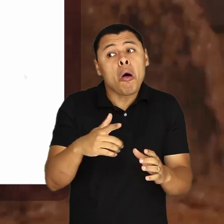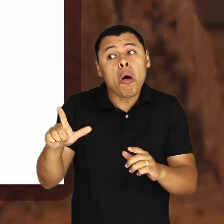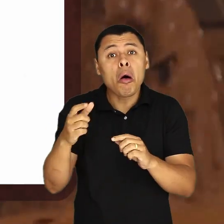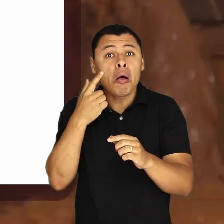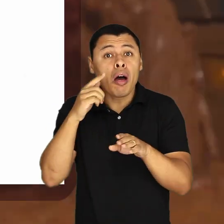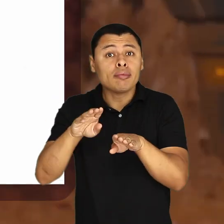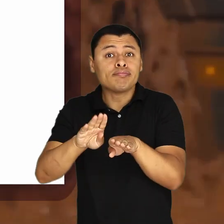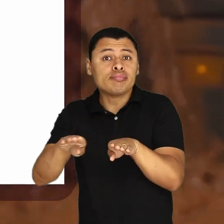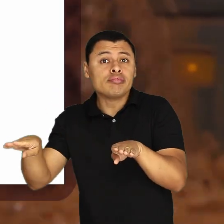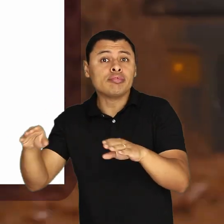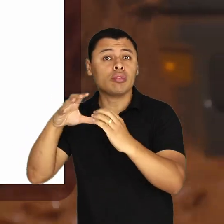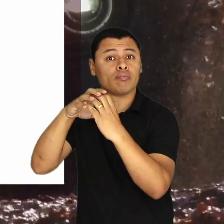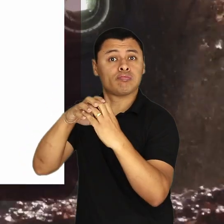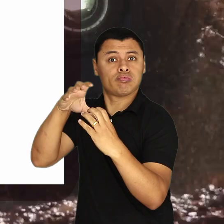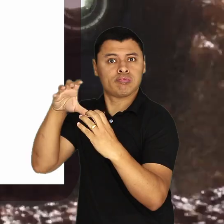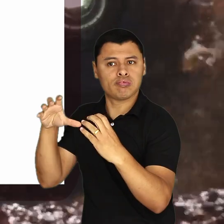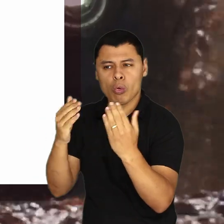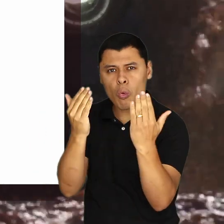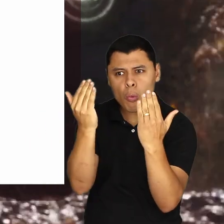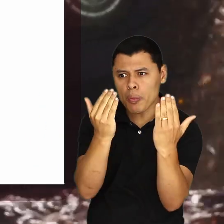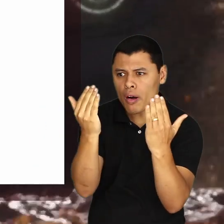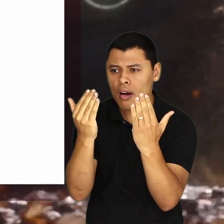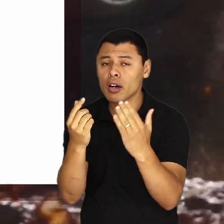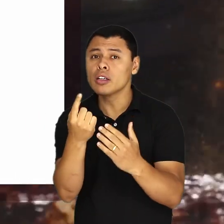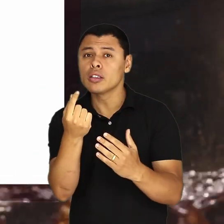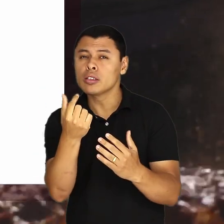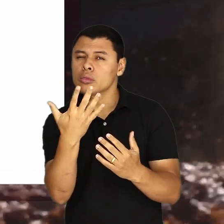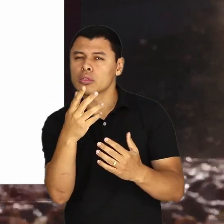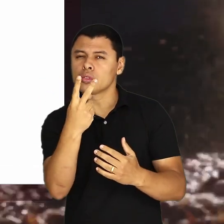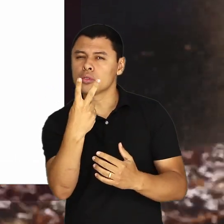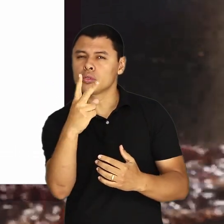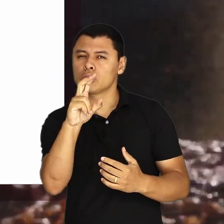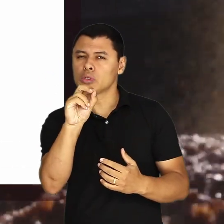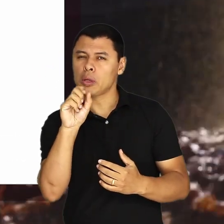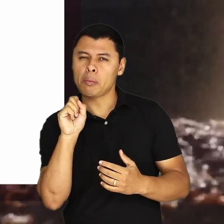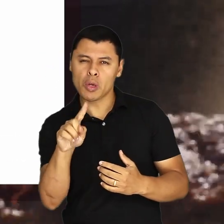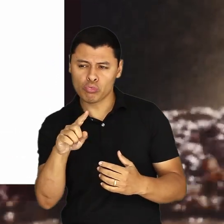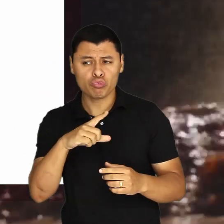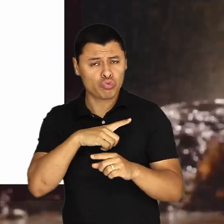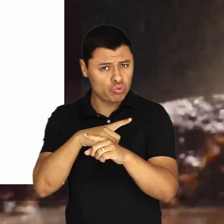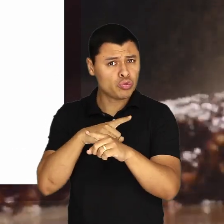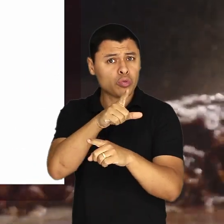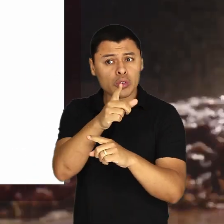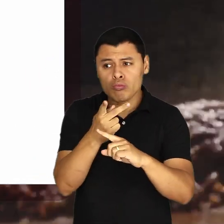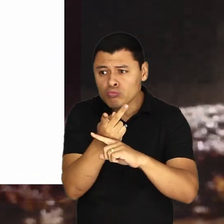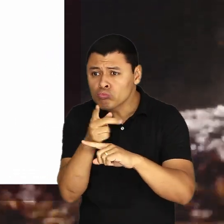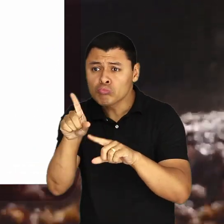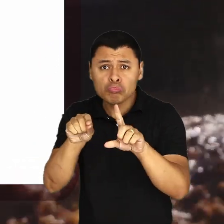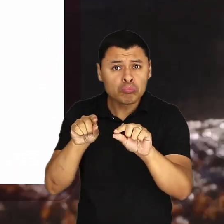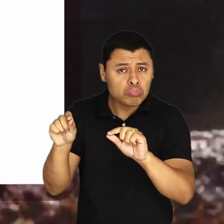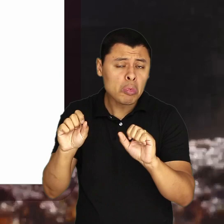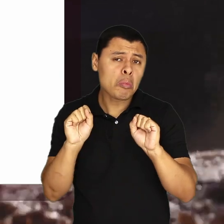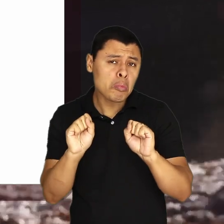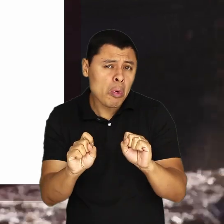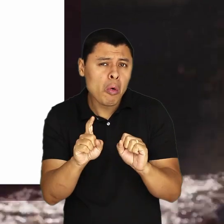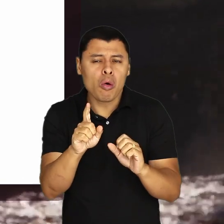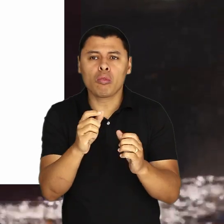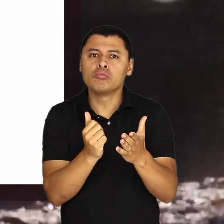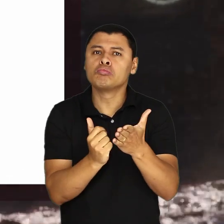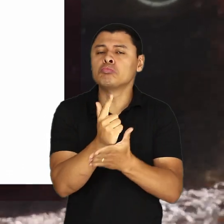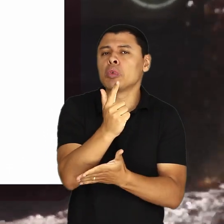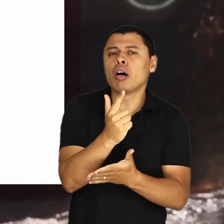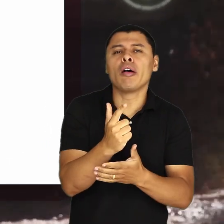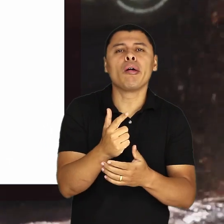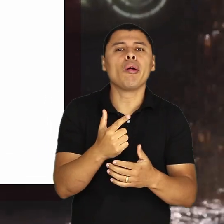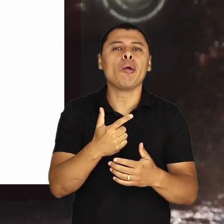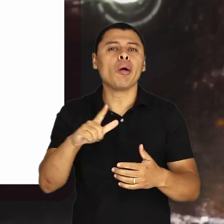Autoline, vale a pena você olhar os outros SUVs dentro dessa faixa de mais ou menos 250 mil reais, que tem muita coisa interessante. Você